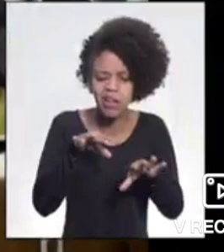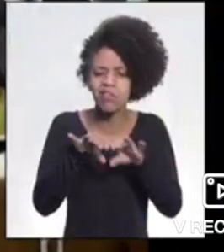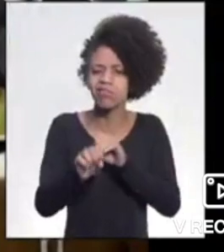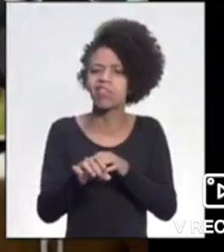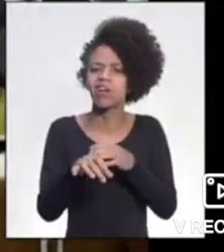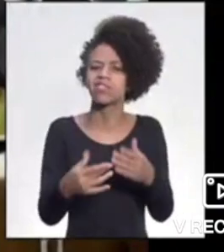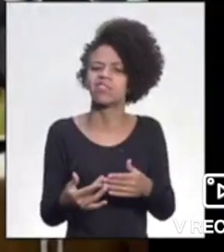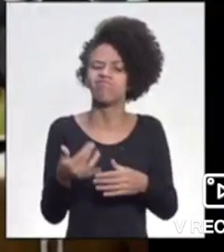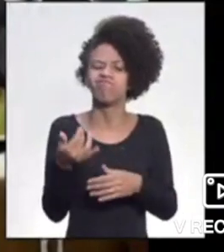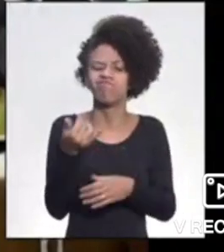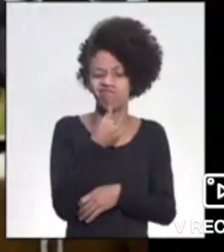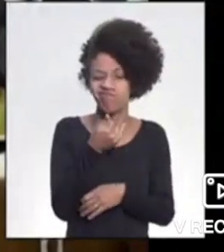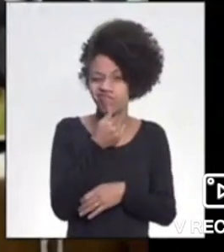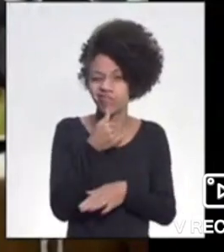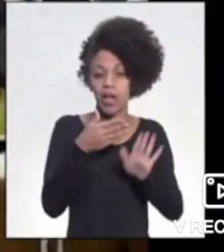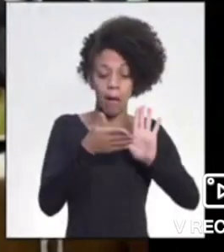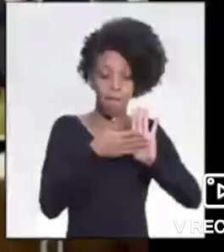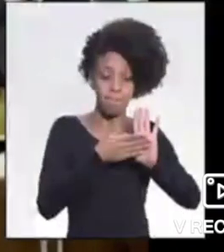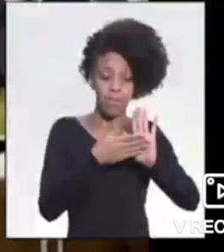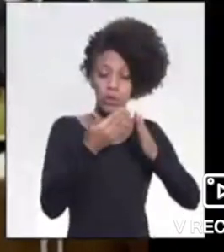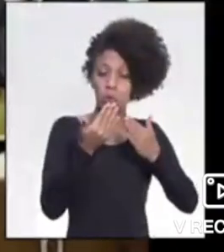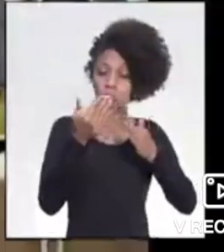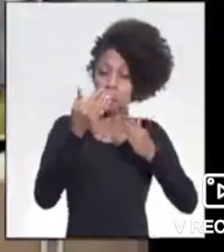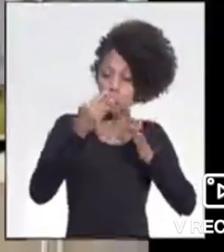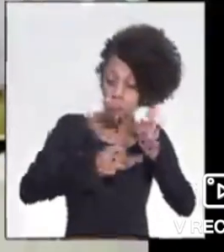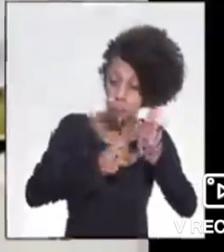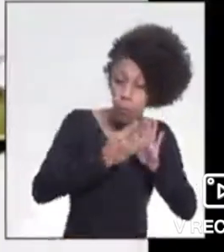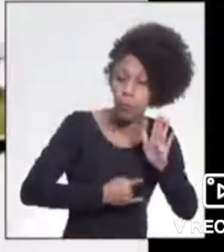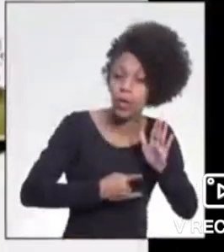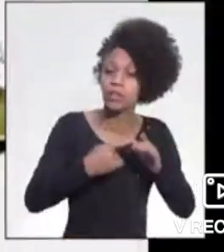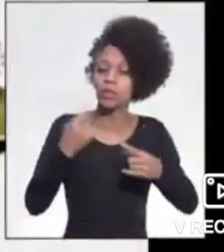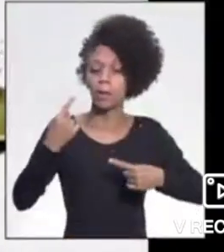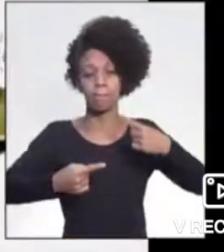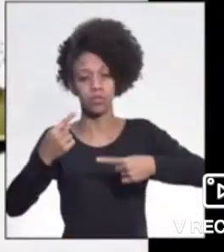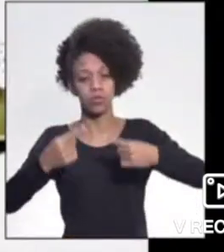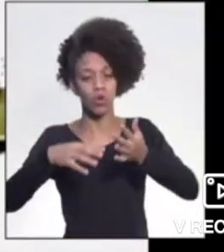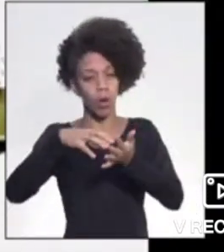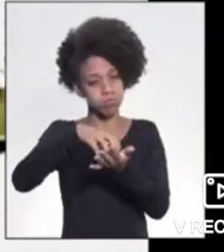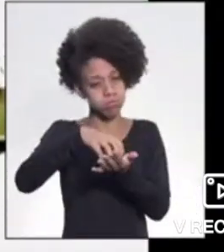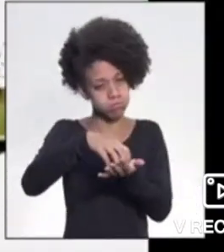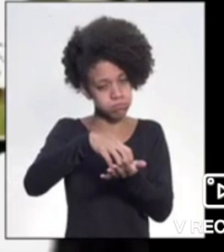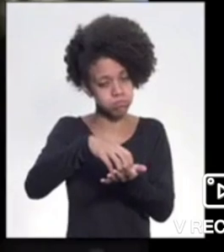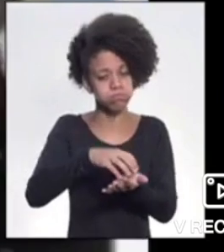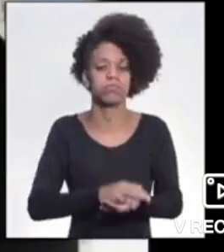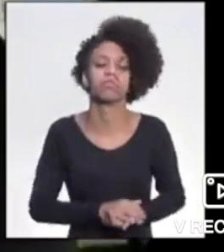em assuntos diferentes, além do pouco tempo que dispunha para discutir o modelo do pudim de passas com Bohr.